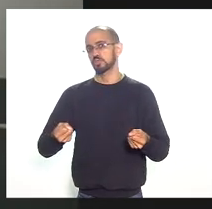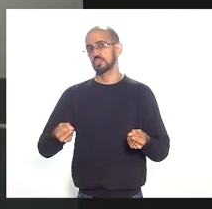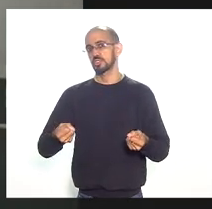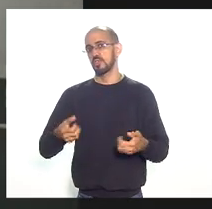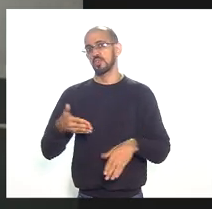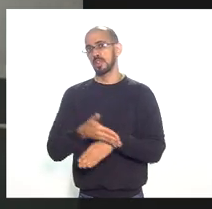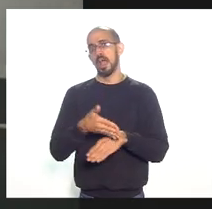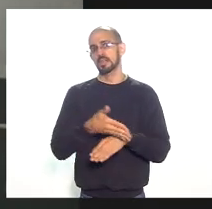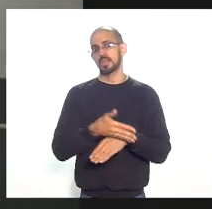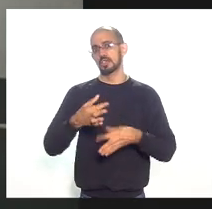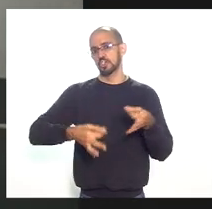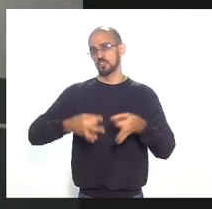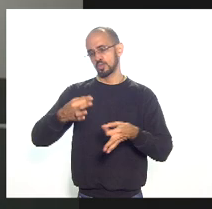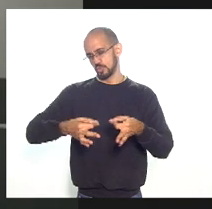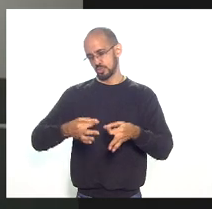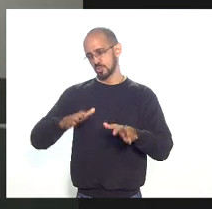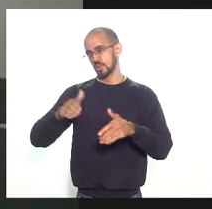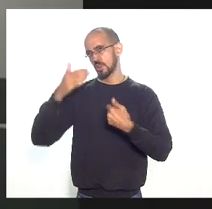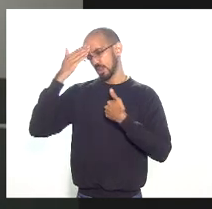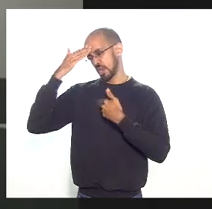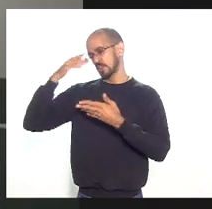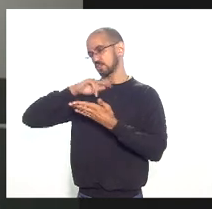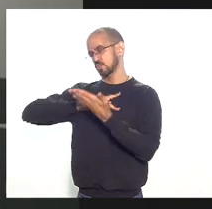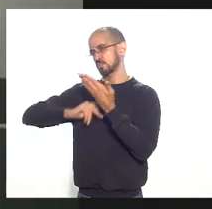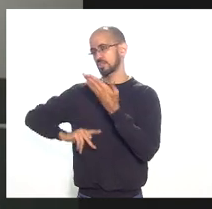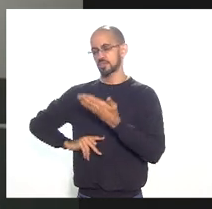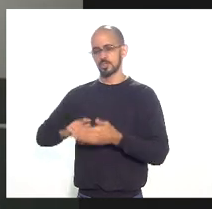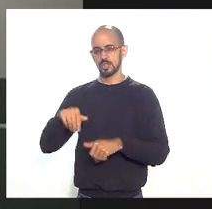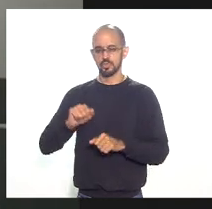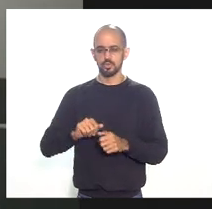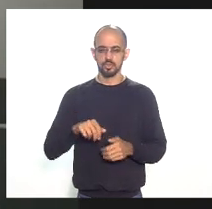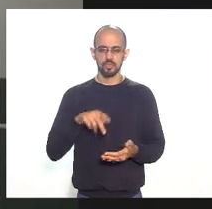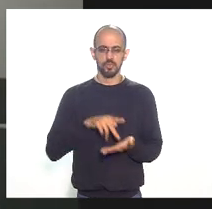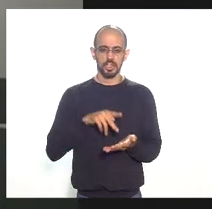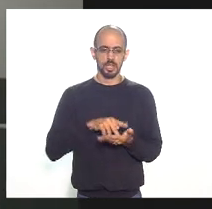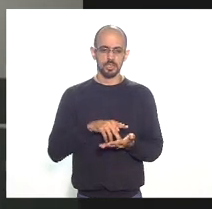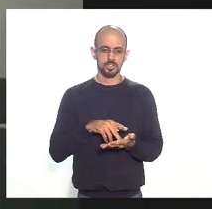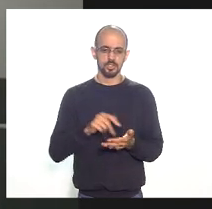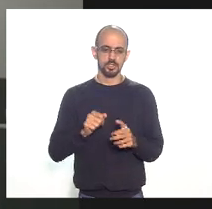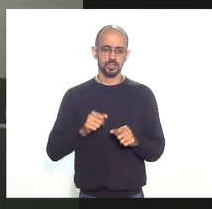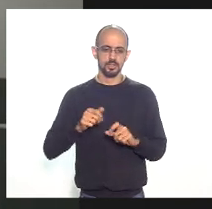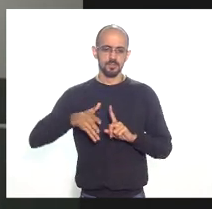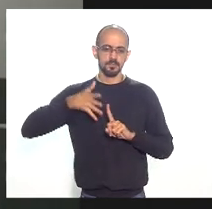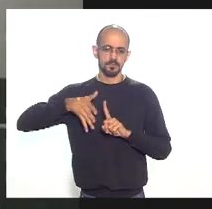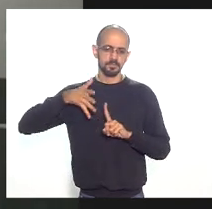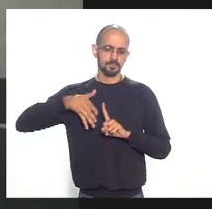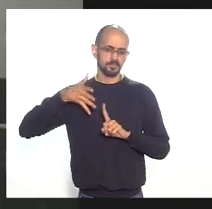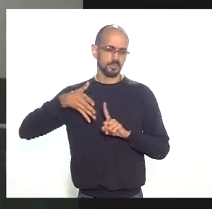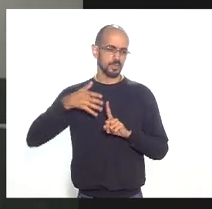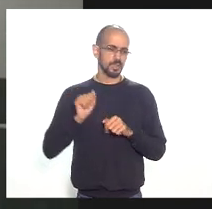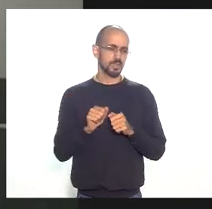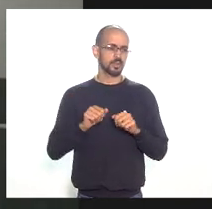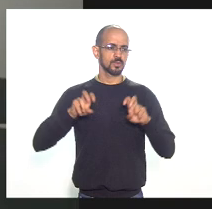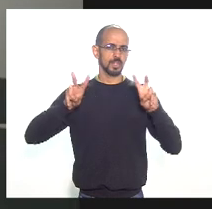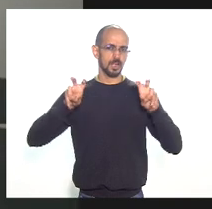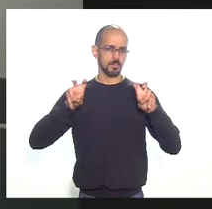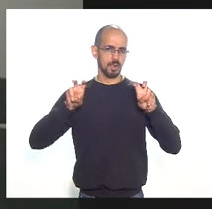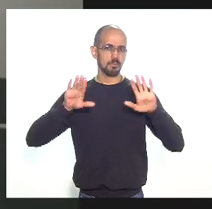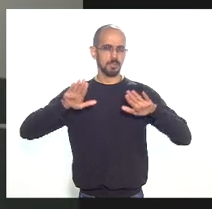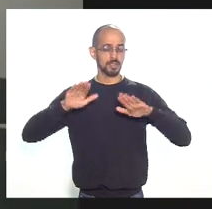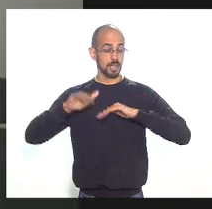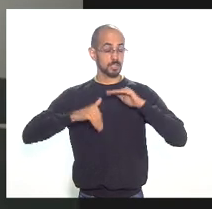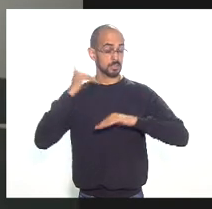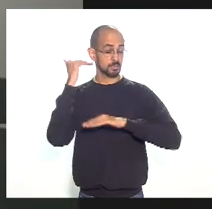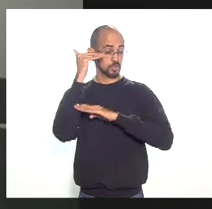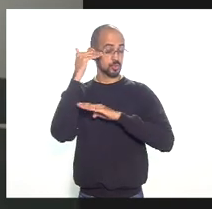justiça. Então, senhor presidente, agradeço demais a possibilidade de discutir esse tema, mas acima de tudo